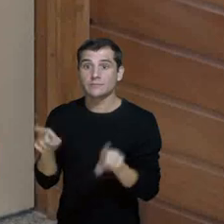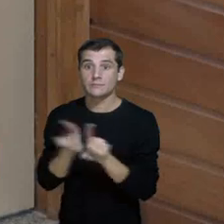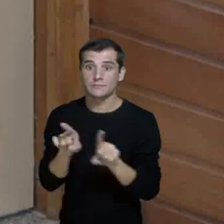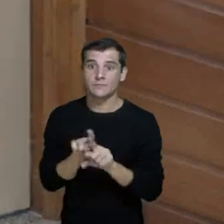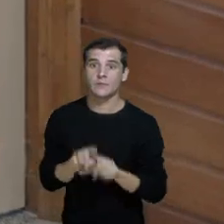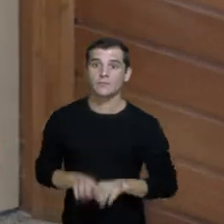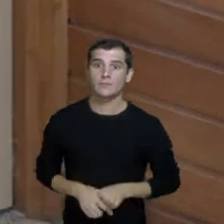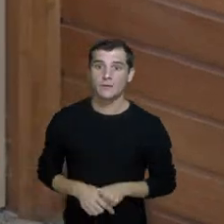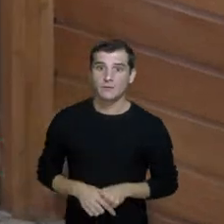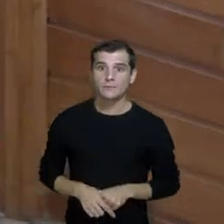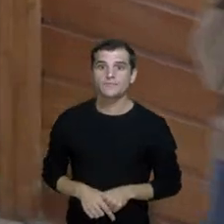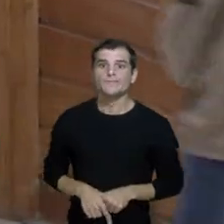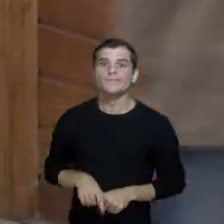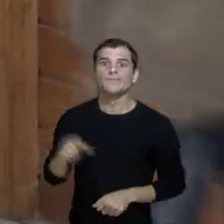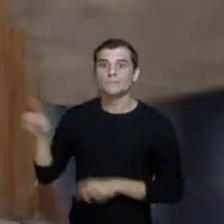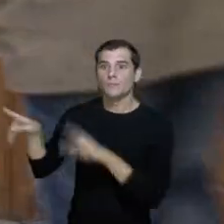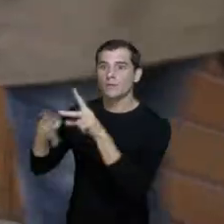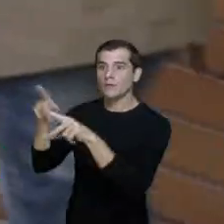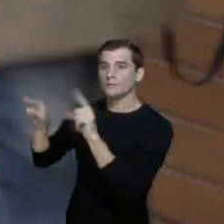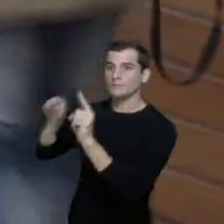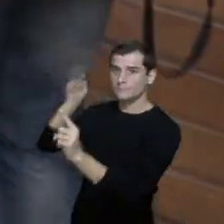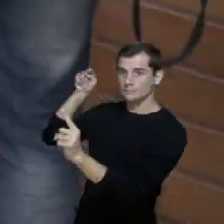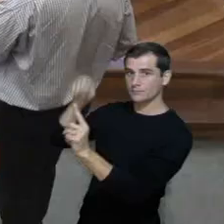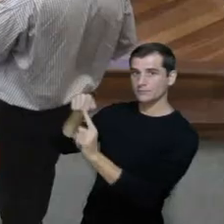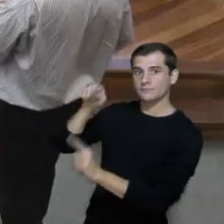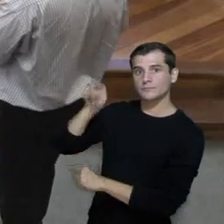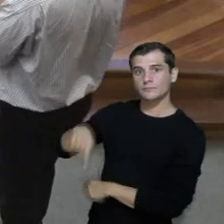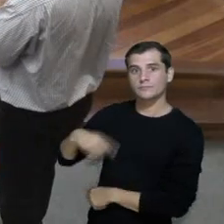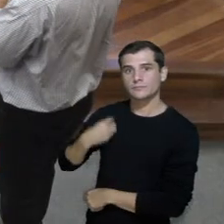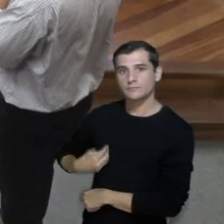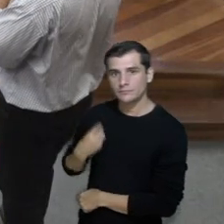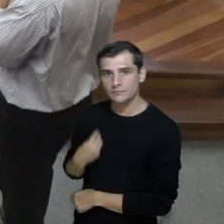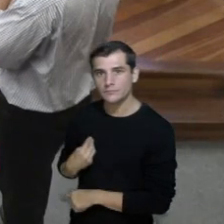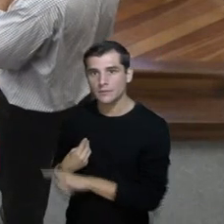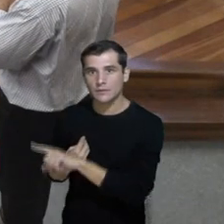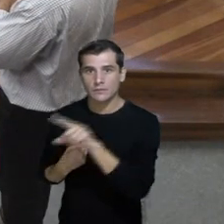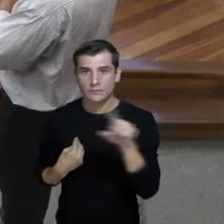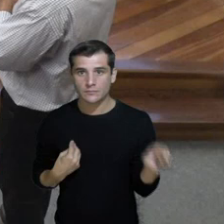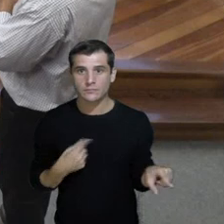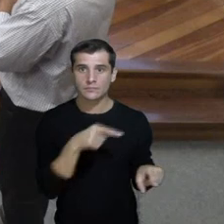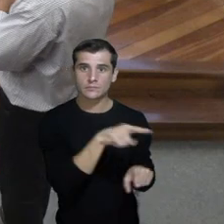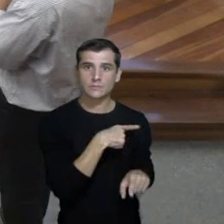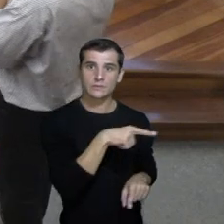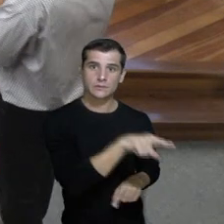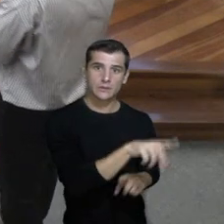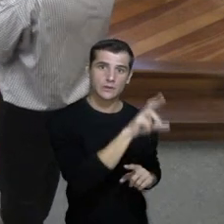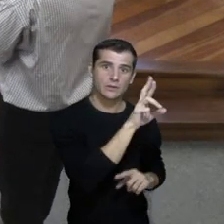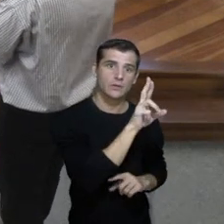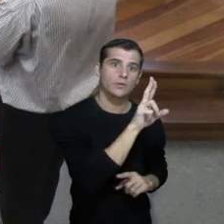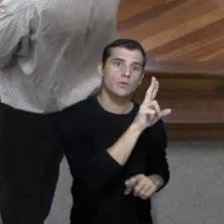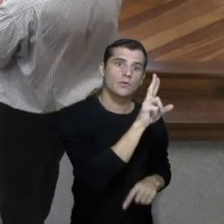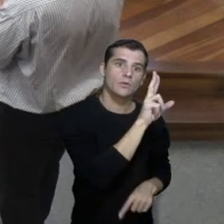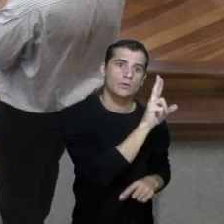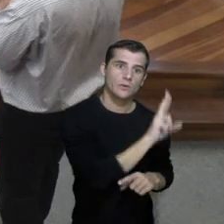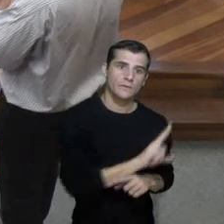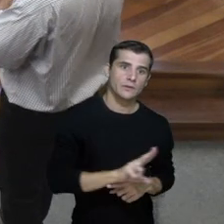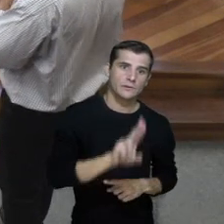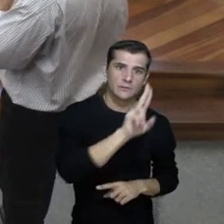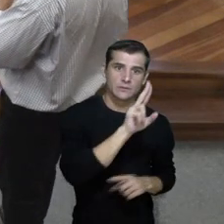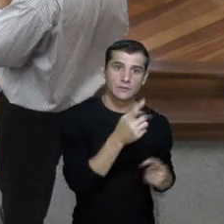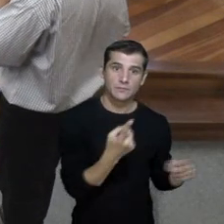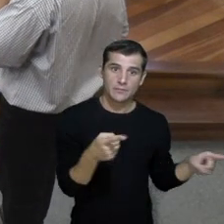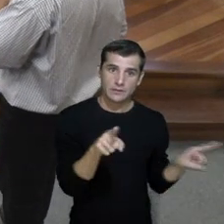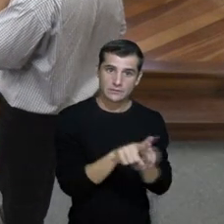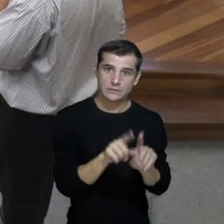público alvo já foi dito ele é é as Universidades já tão a univali já foi parceira e é